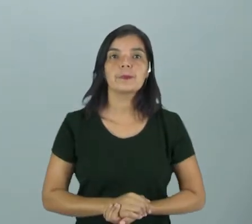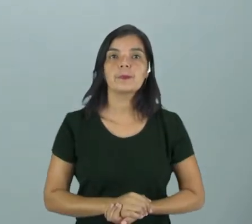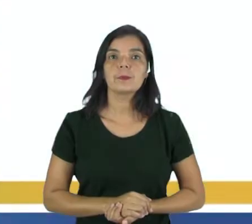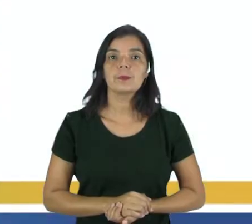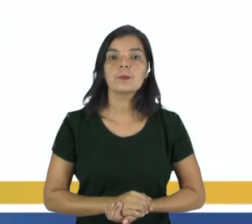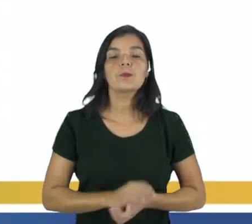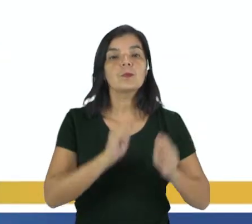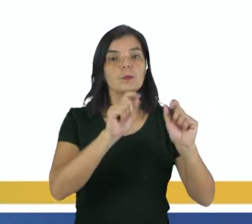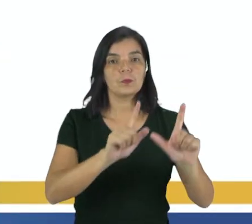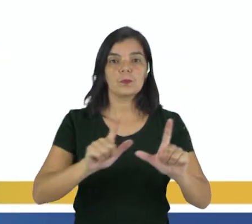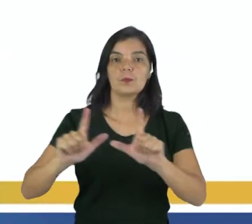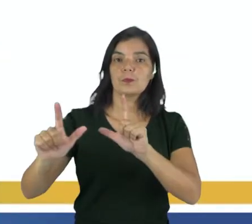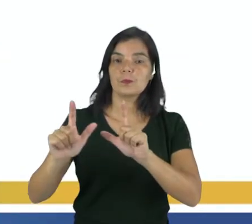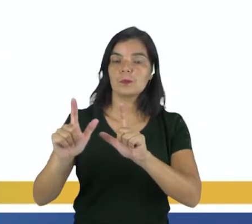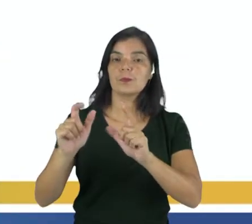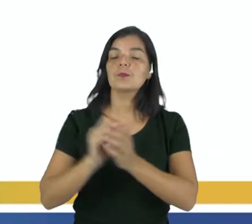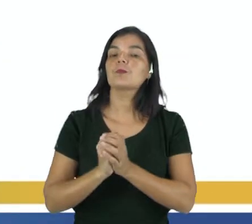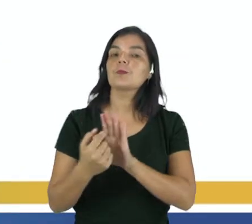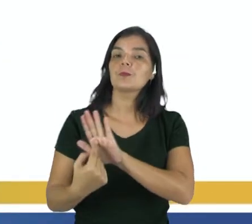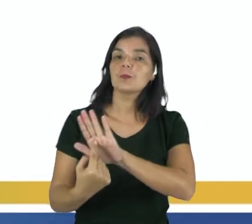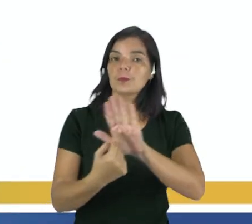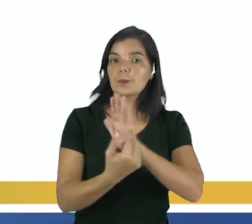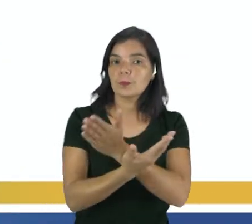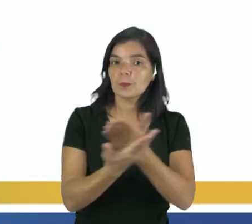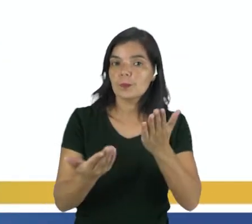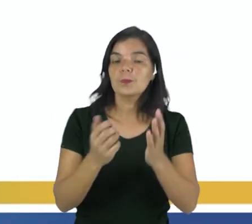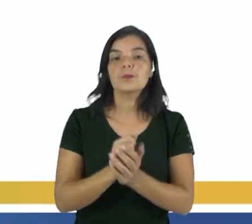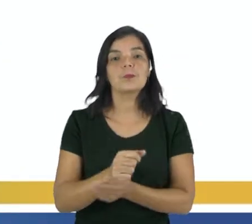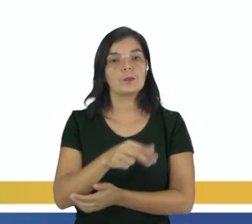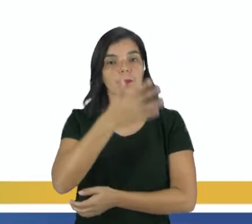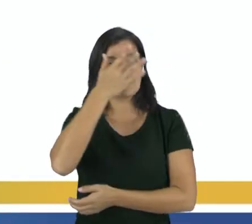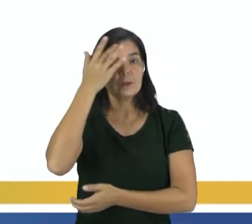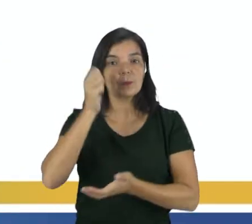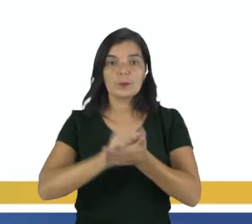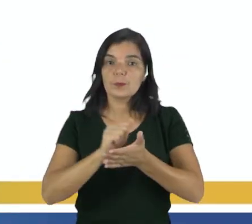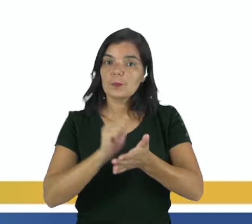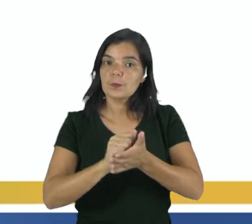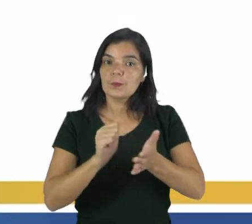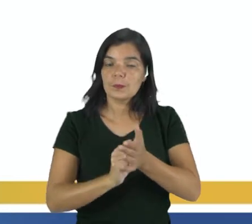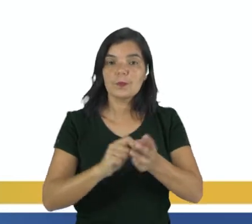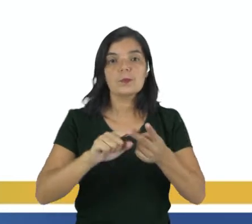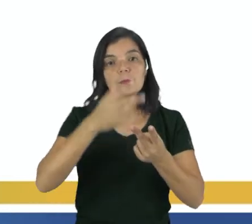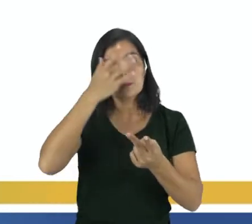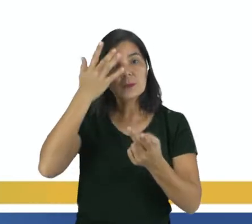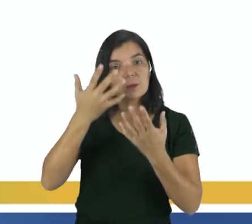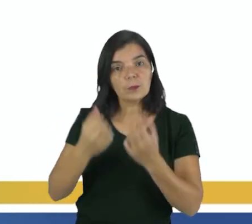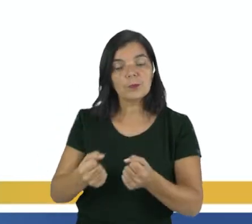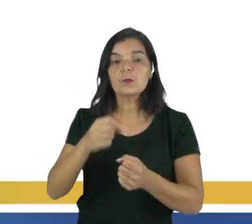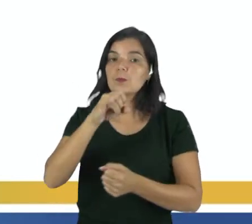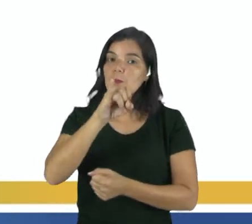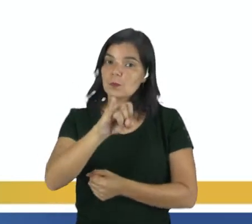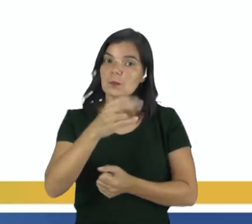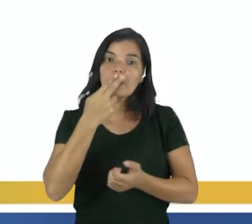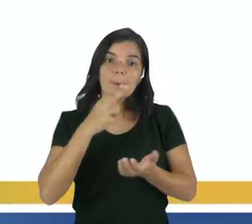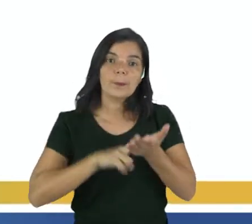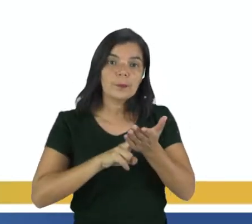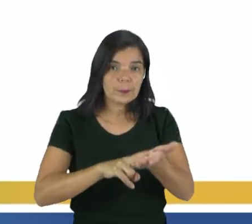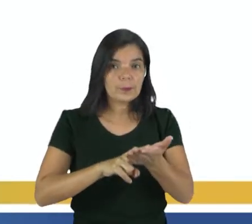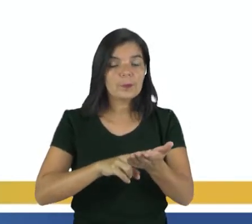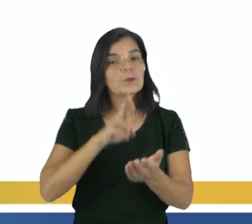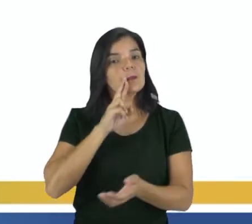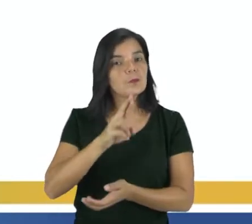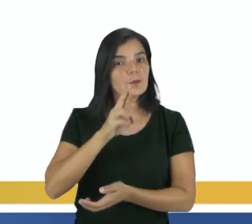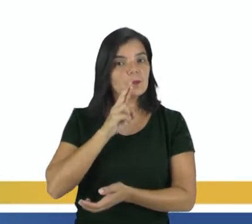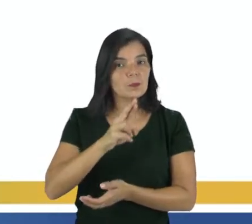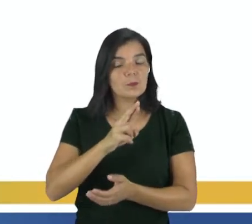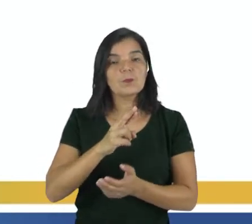lá, no slide aparece para vocês remetente e destinatário. Se a sua carta de reclamação ela